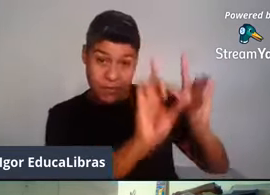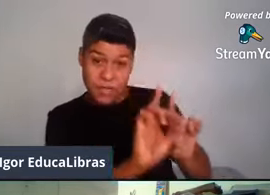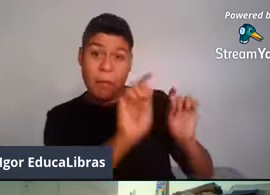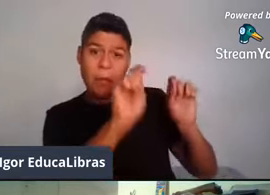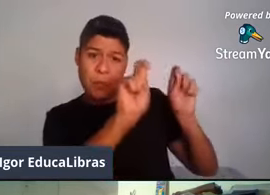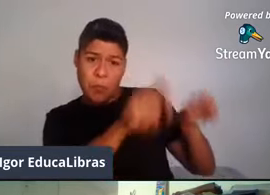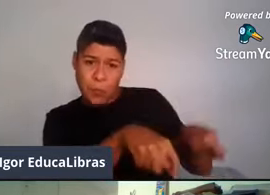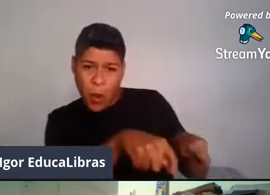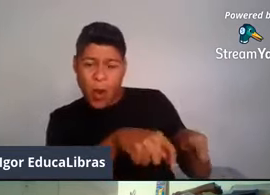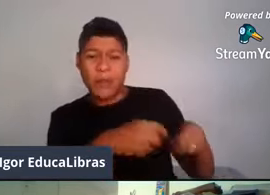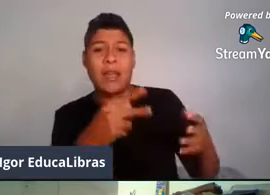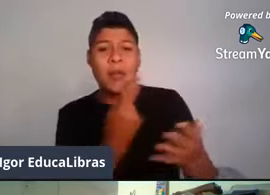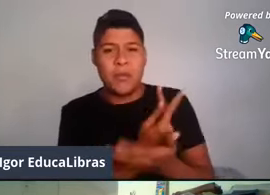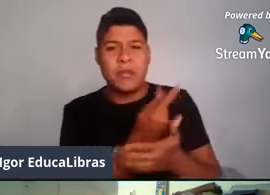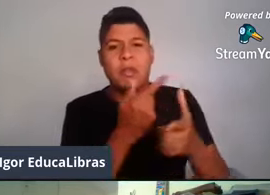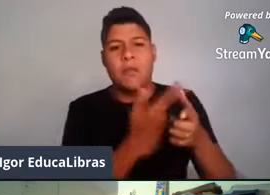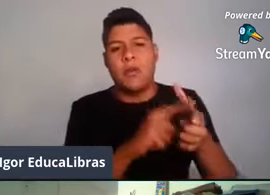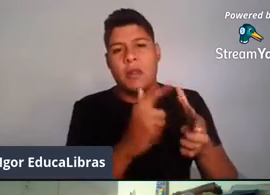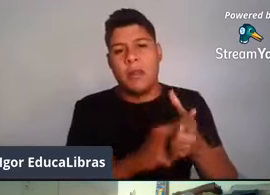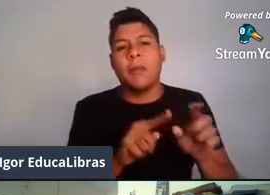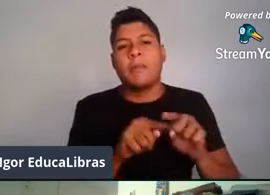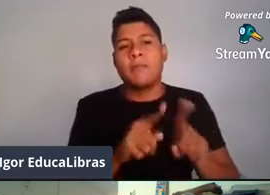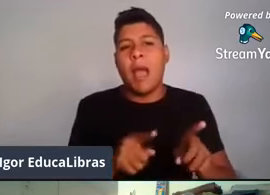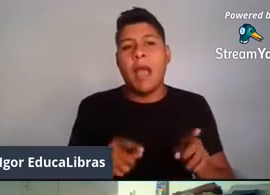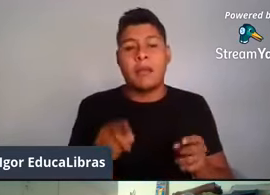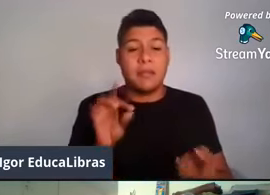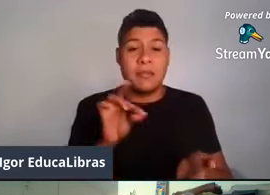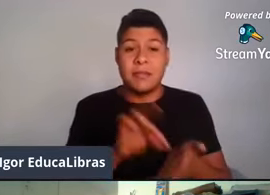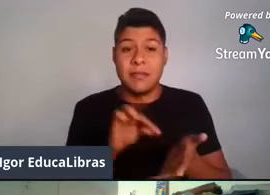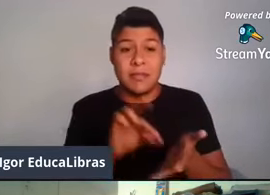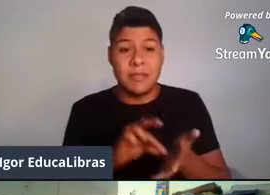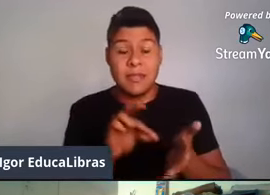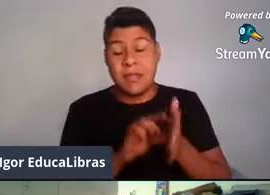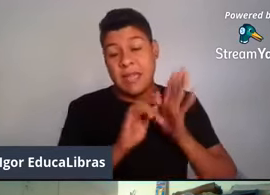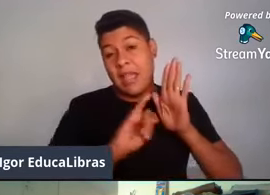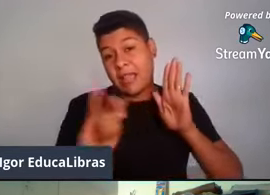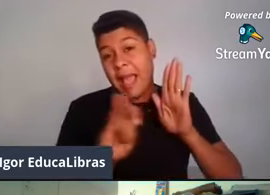ser prejudicado, mas ainda não existe dados